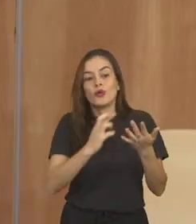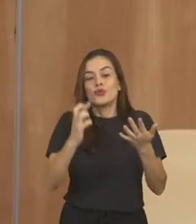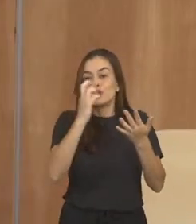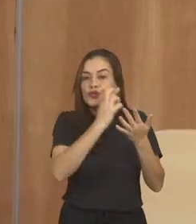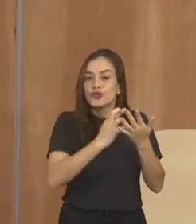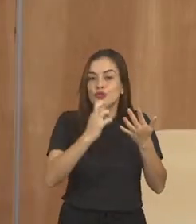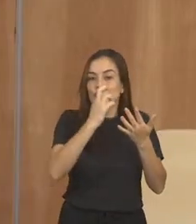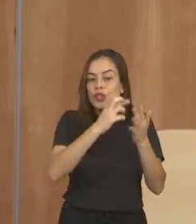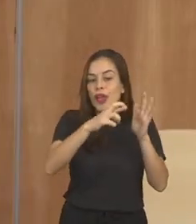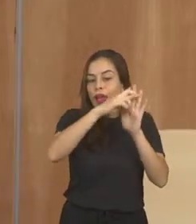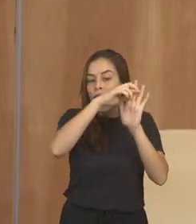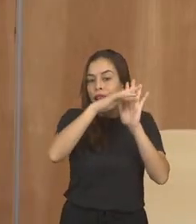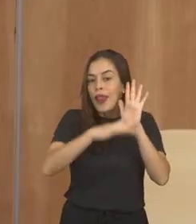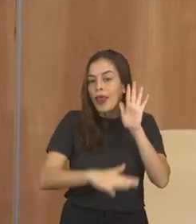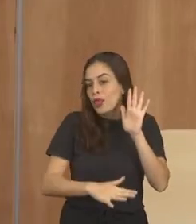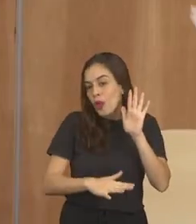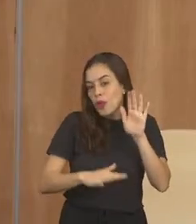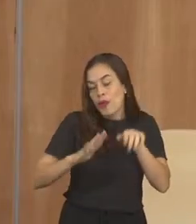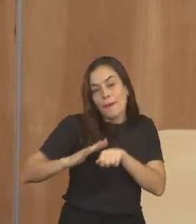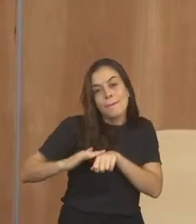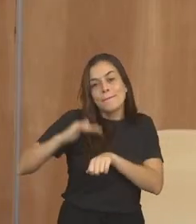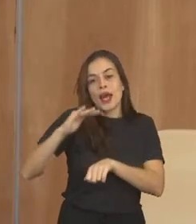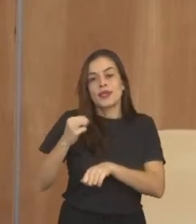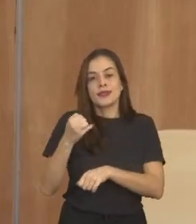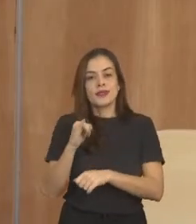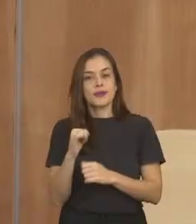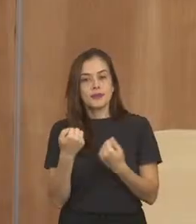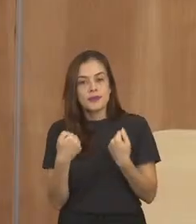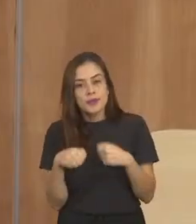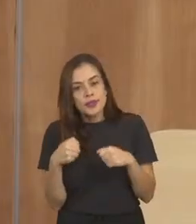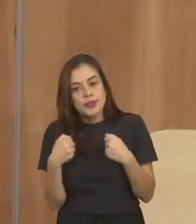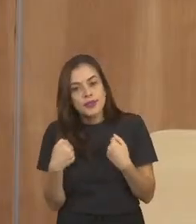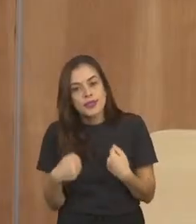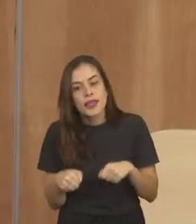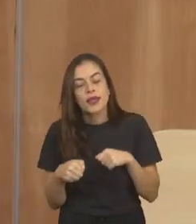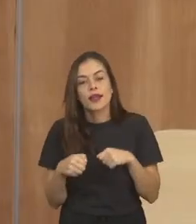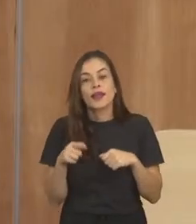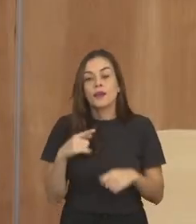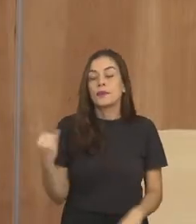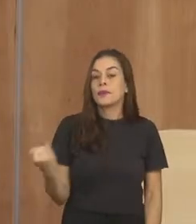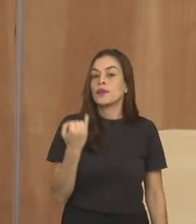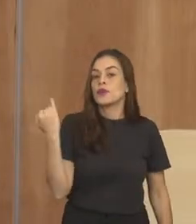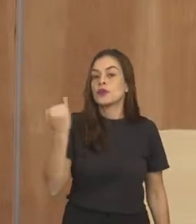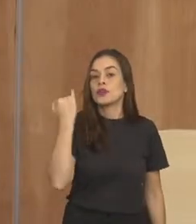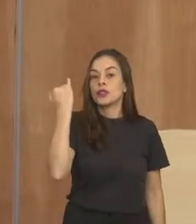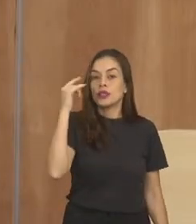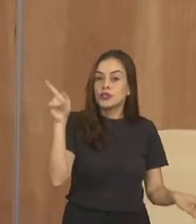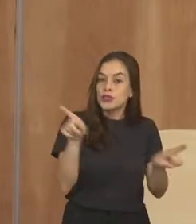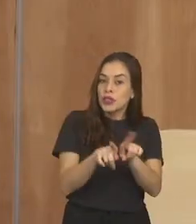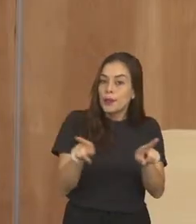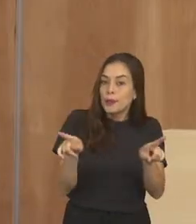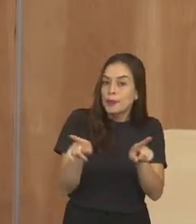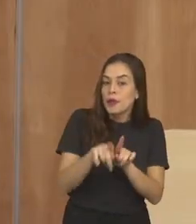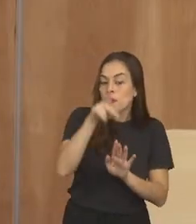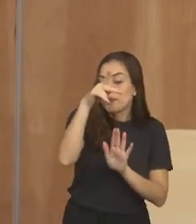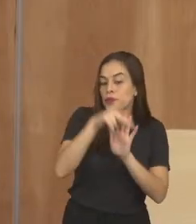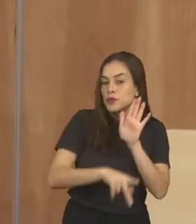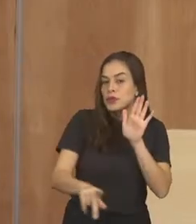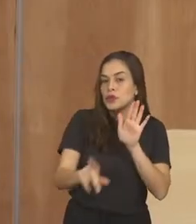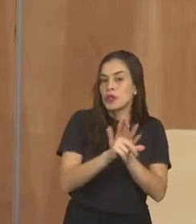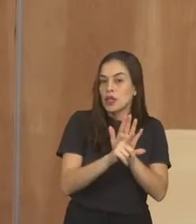relatórios adicionais quando necessário. E uma questão importante de mencionar aqui também nesse nosso projeto de